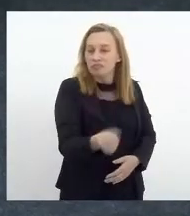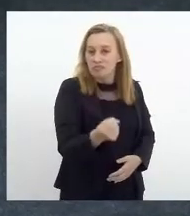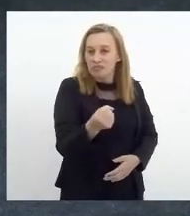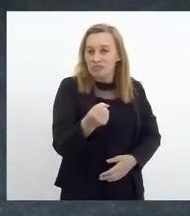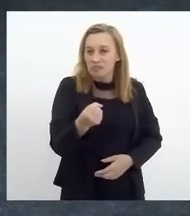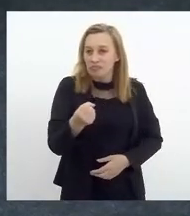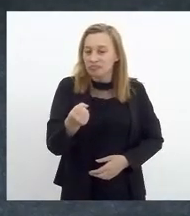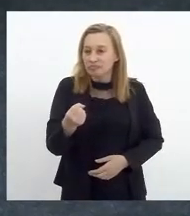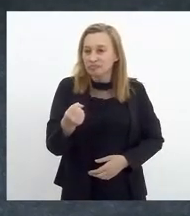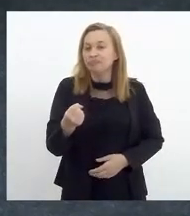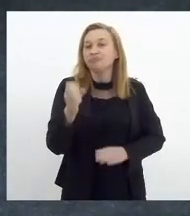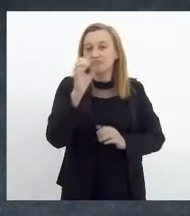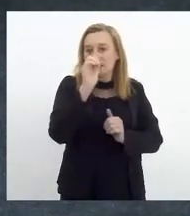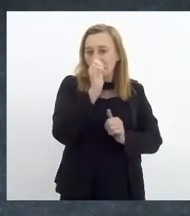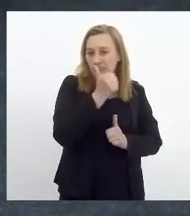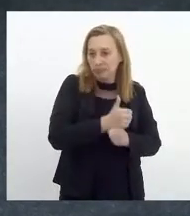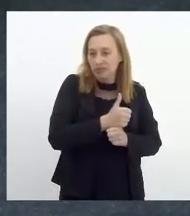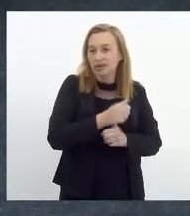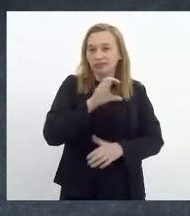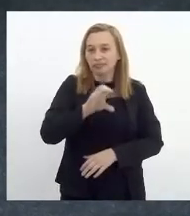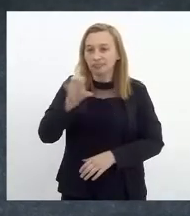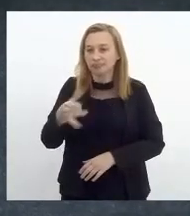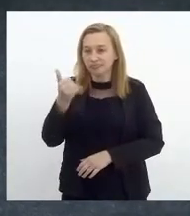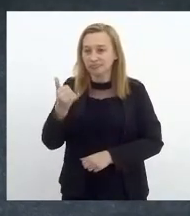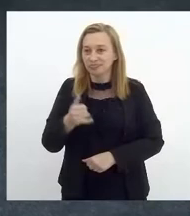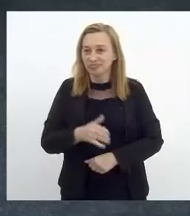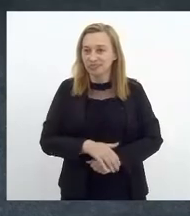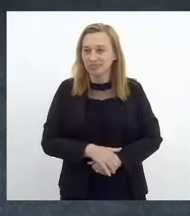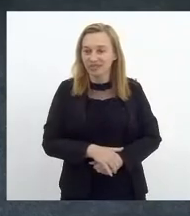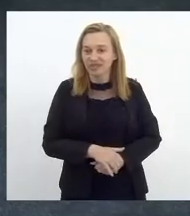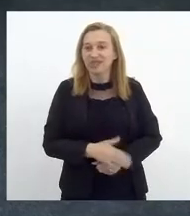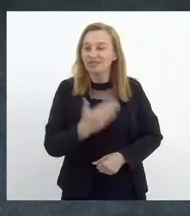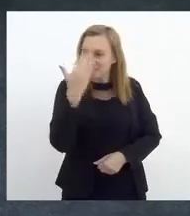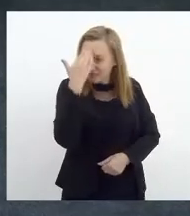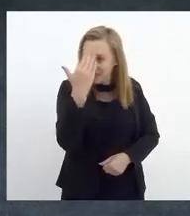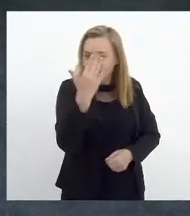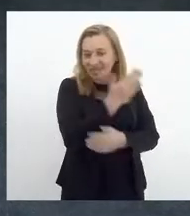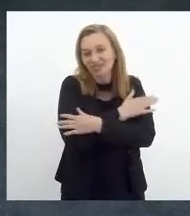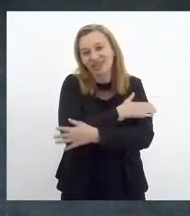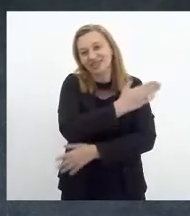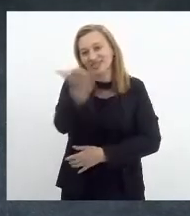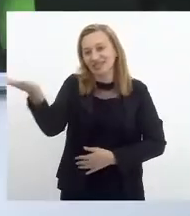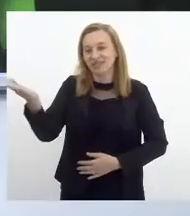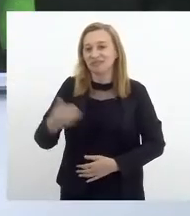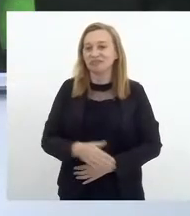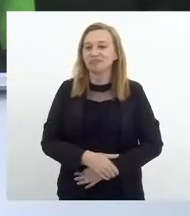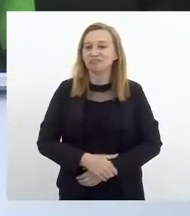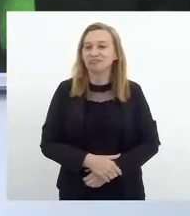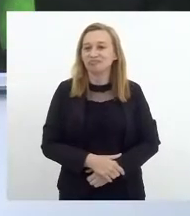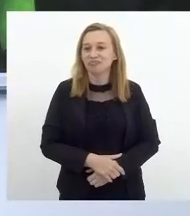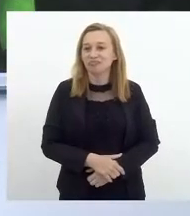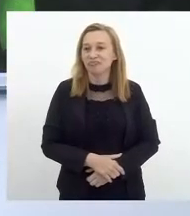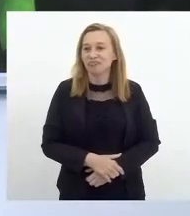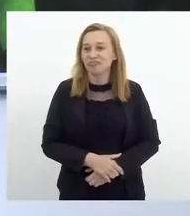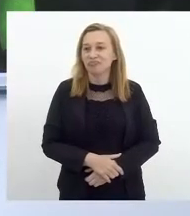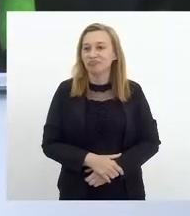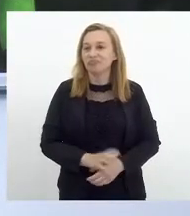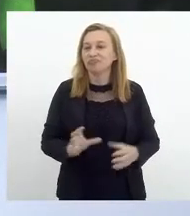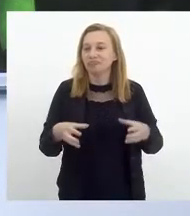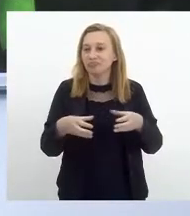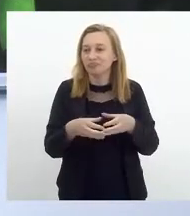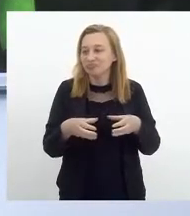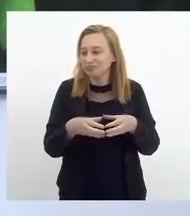favorável ao substitutivo da CCJ. Obrigada, abraço a todos. Pela